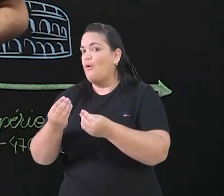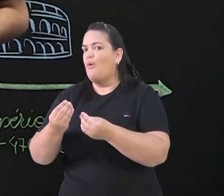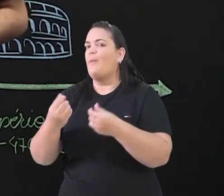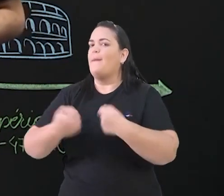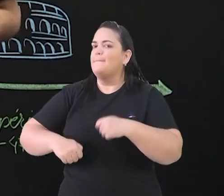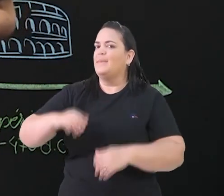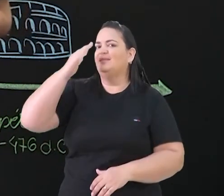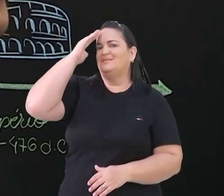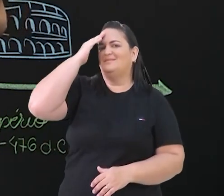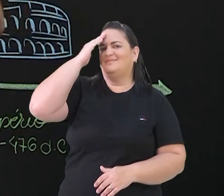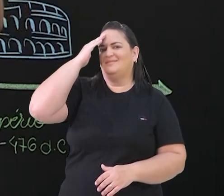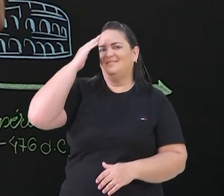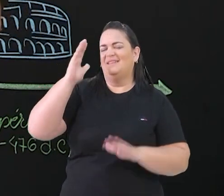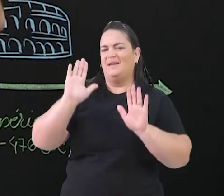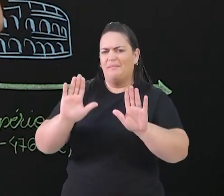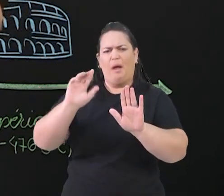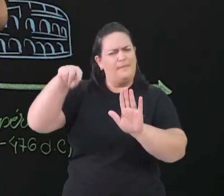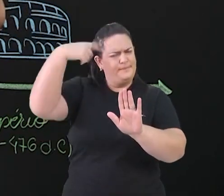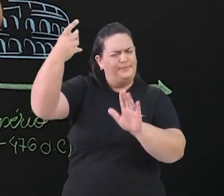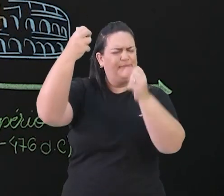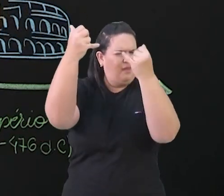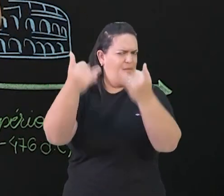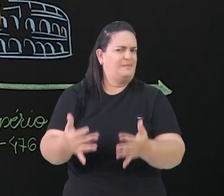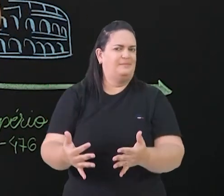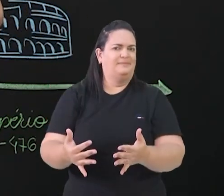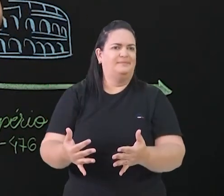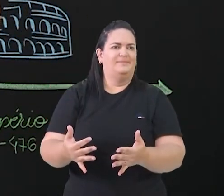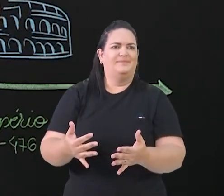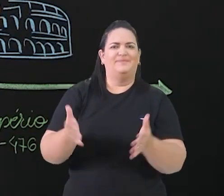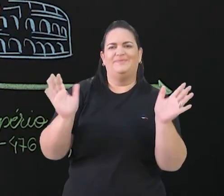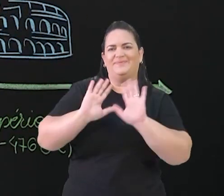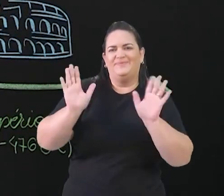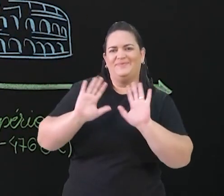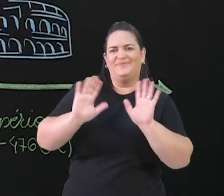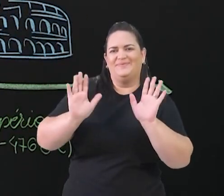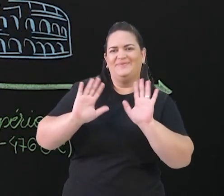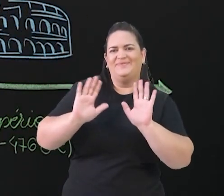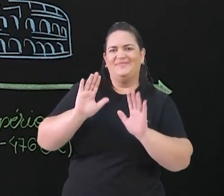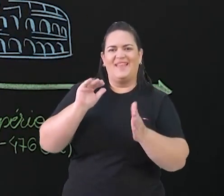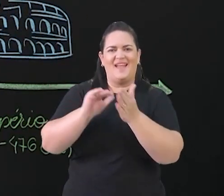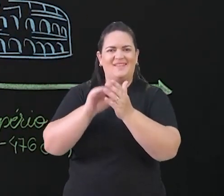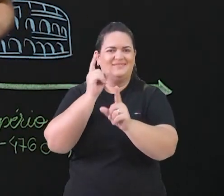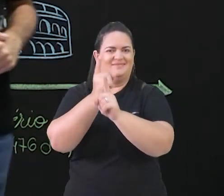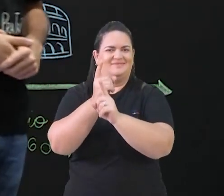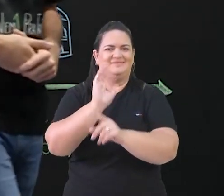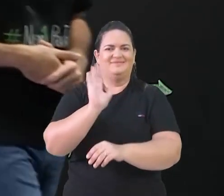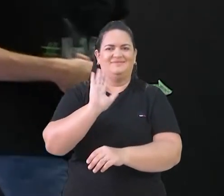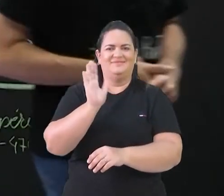476 depois de Cristo. Mas isso é um papo para o outro encontro. Valeu, até a próxima!